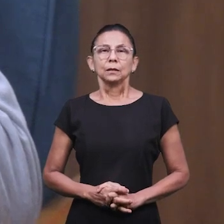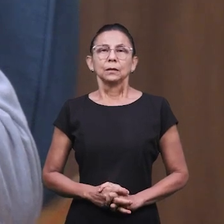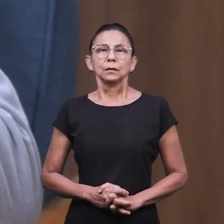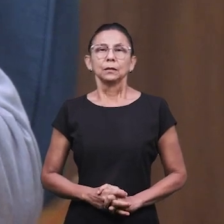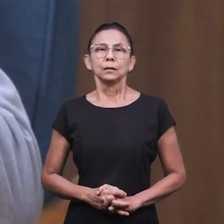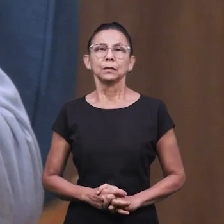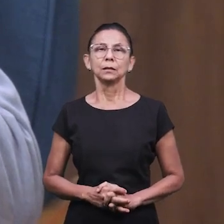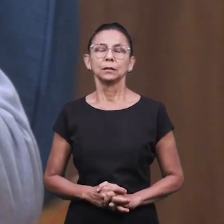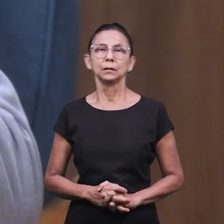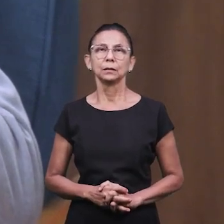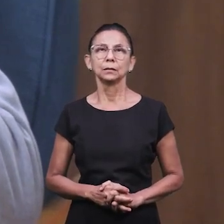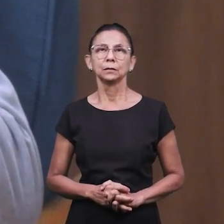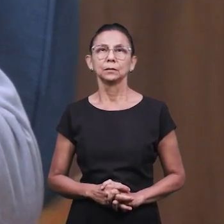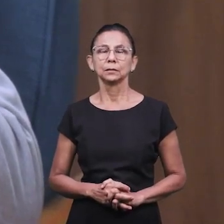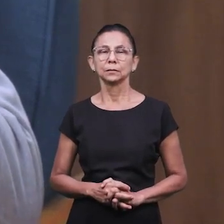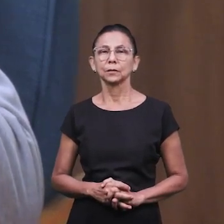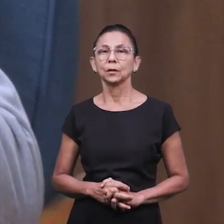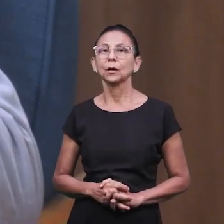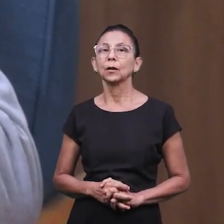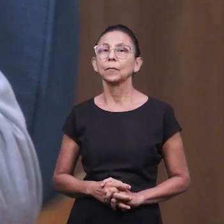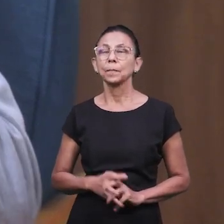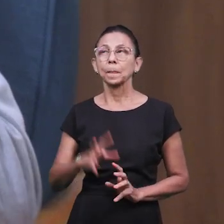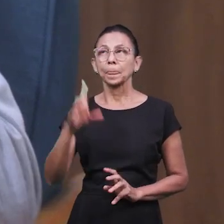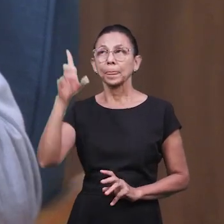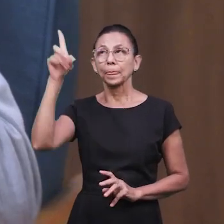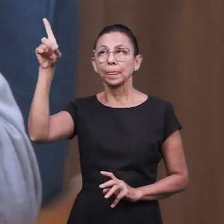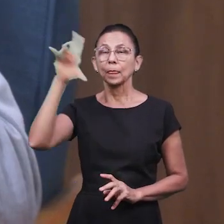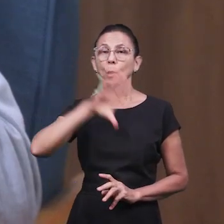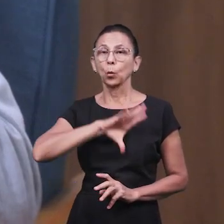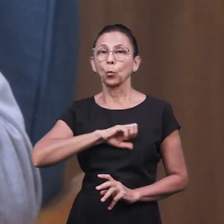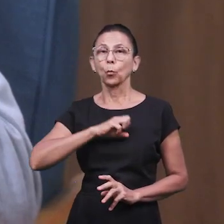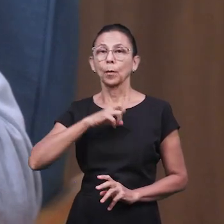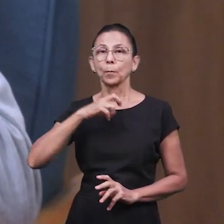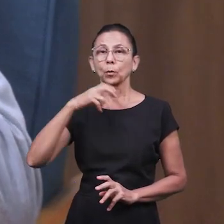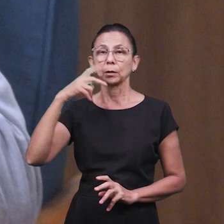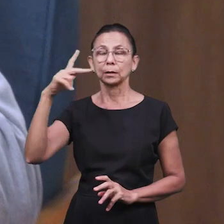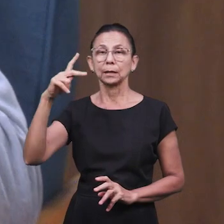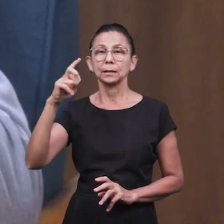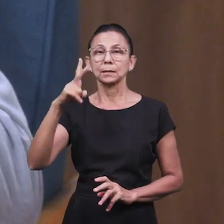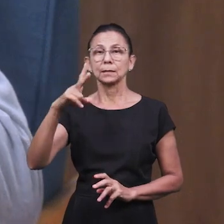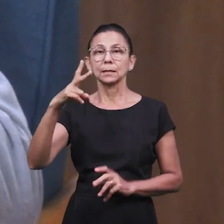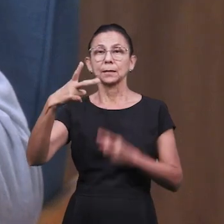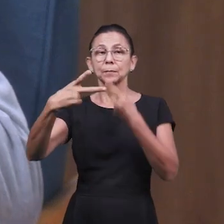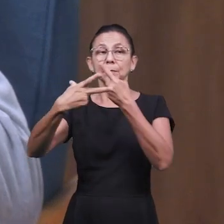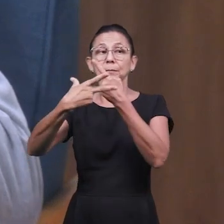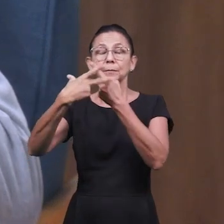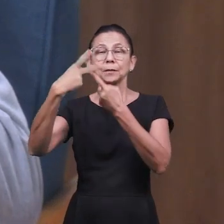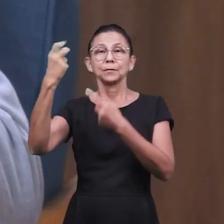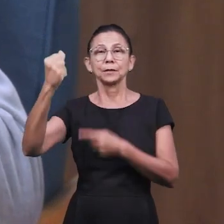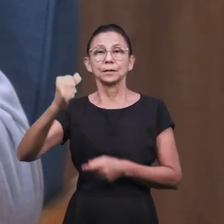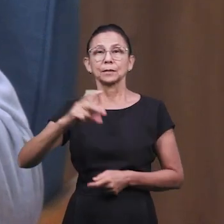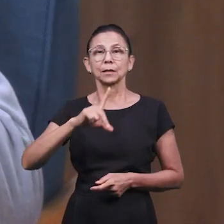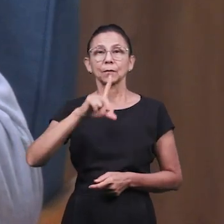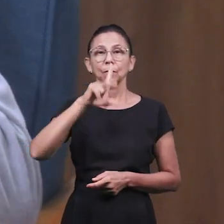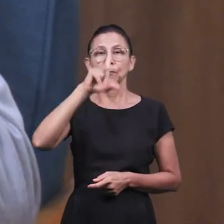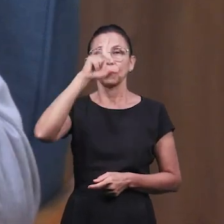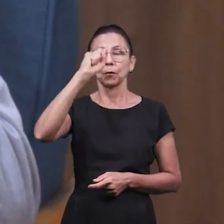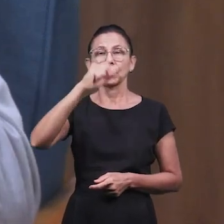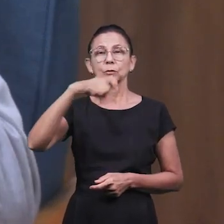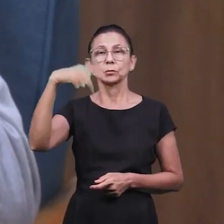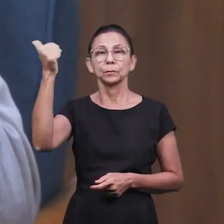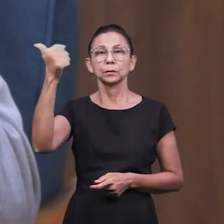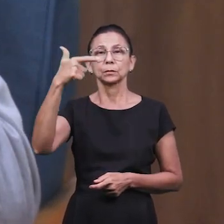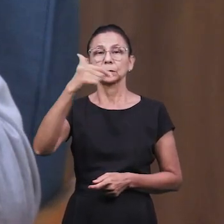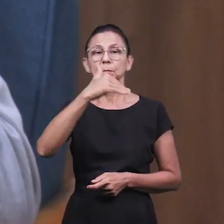queridos, o amor de Deus sempre vence, porque ele é mais forte do que o maior inimigo,